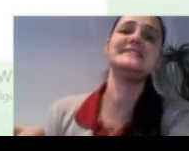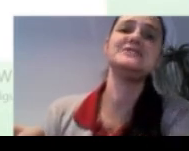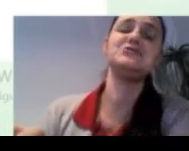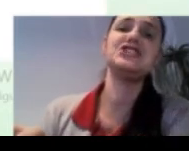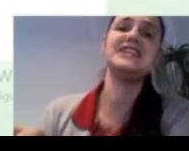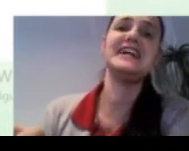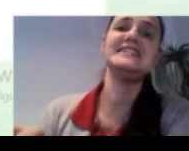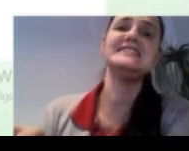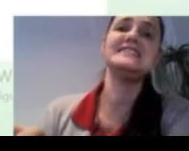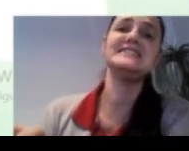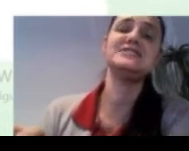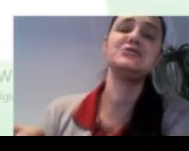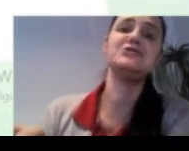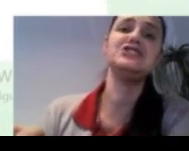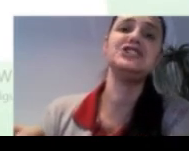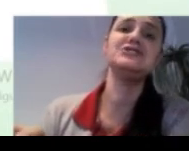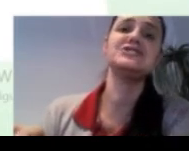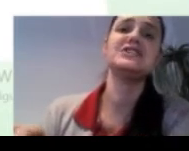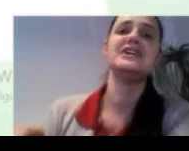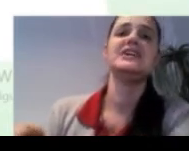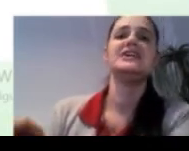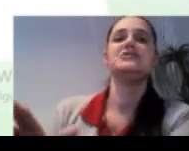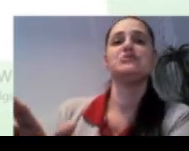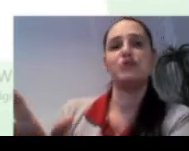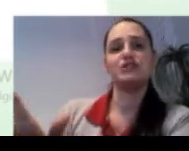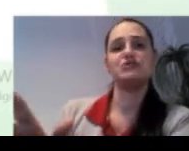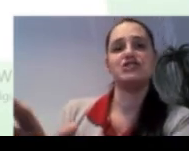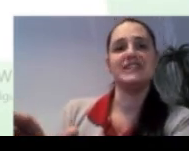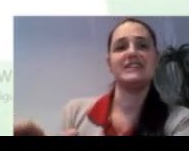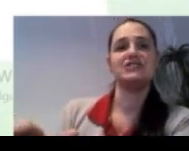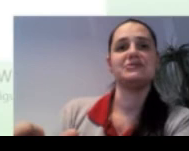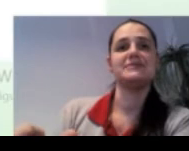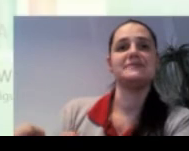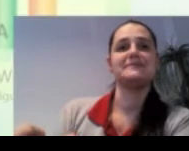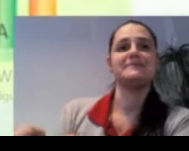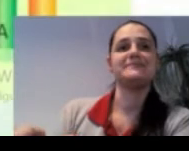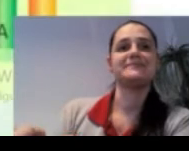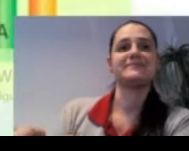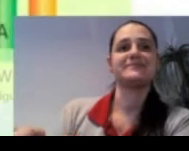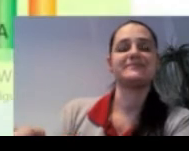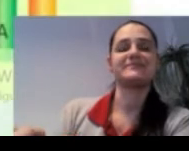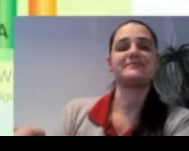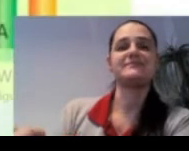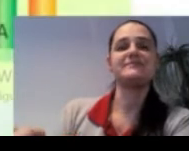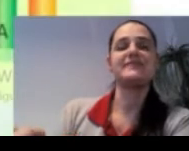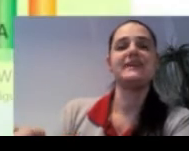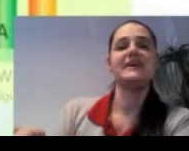nessas bases nitrogenadas, nesses nucleotídeos, no código genético.